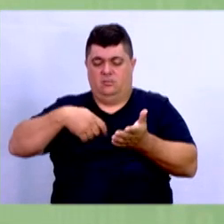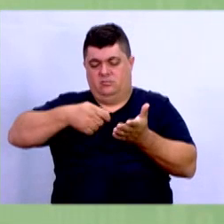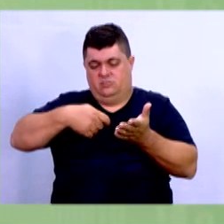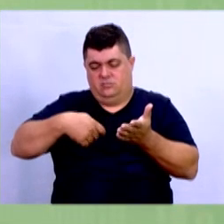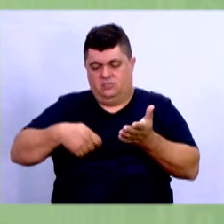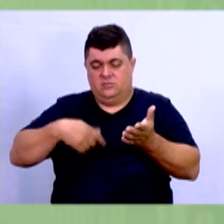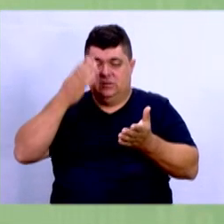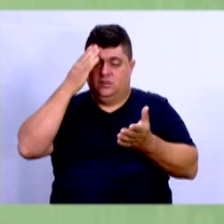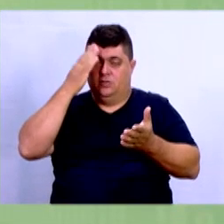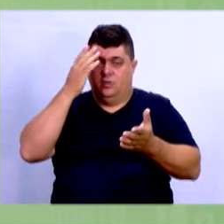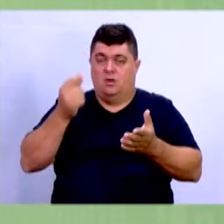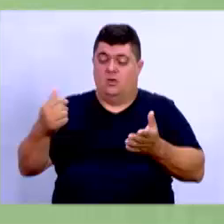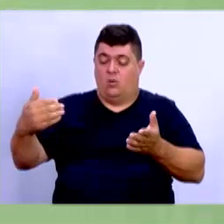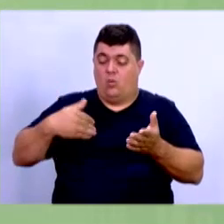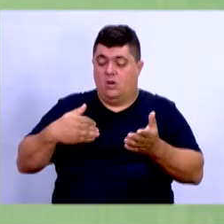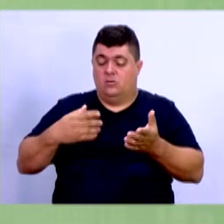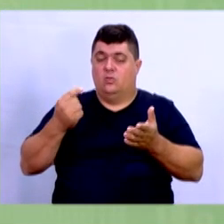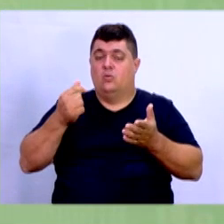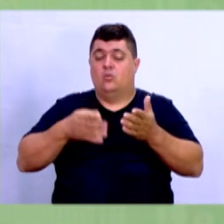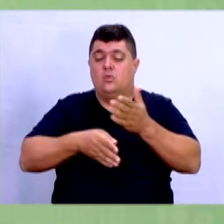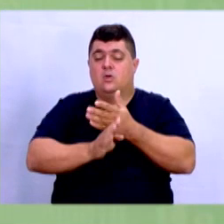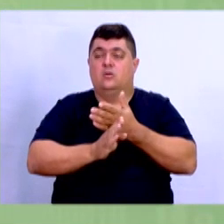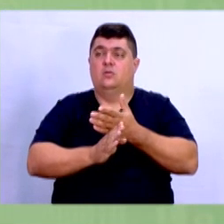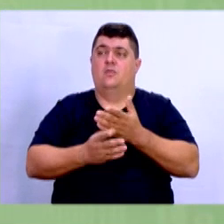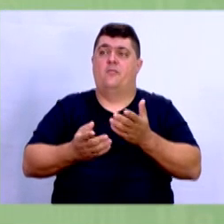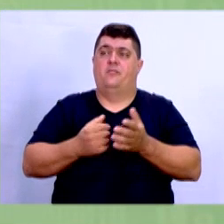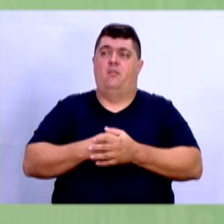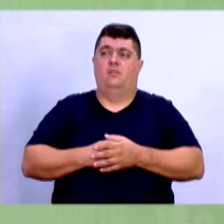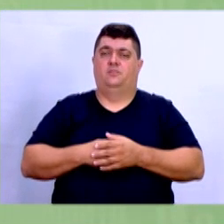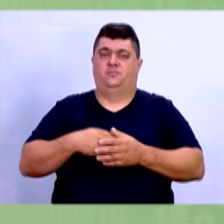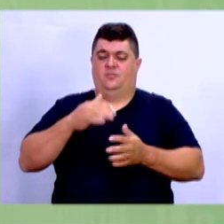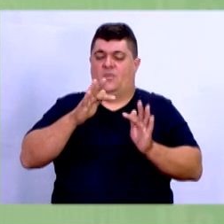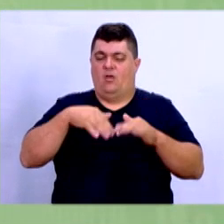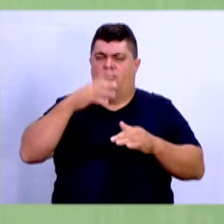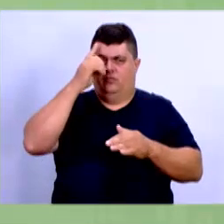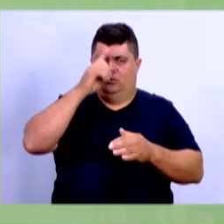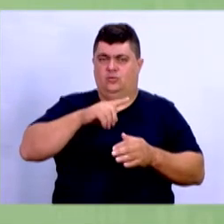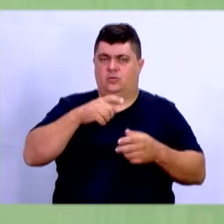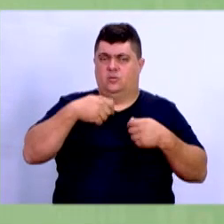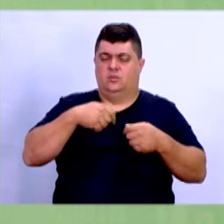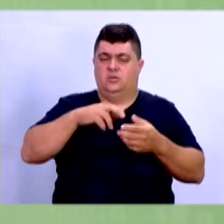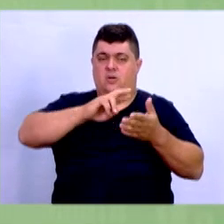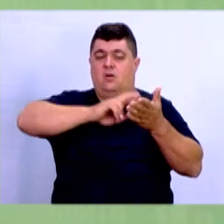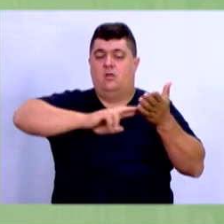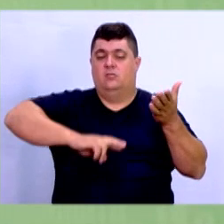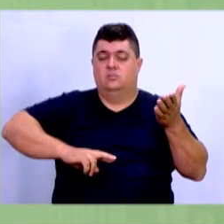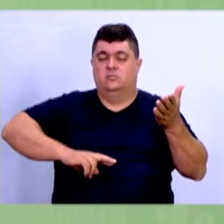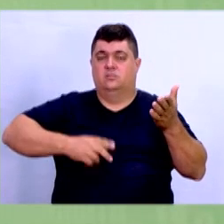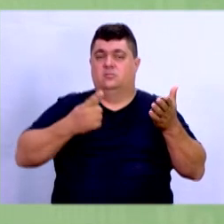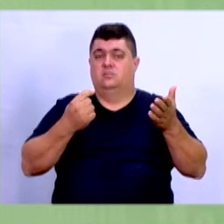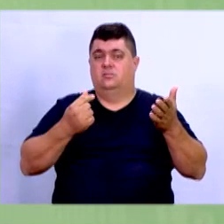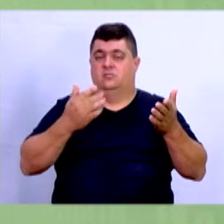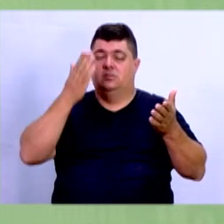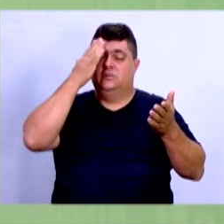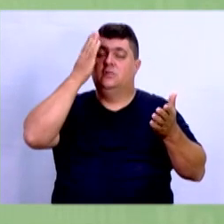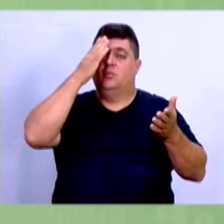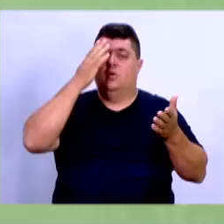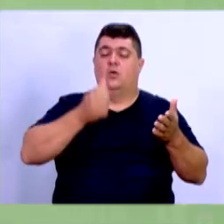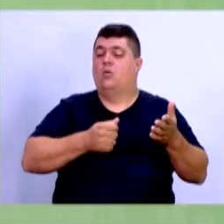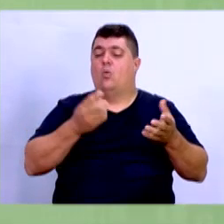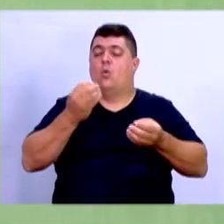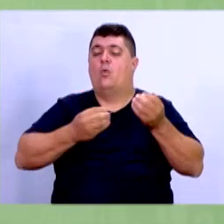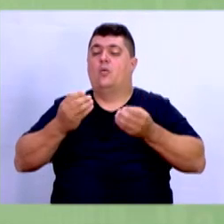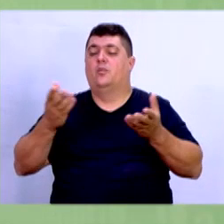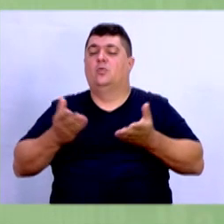das entradas e saídas. Isso, ao final do dia, eles precisam retirar o quê? Um relatório financeiro. Como eu